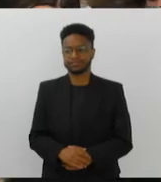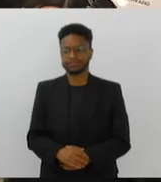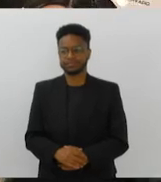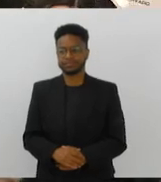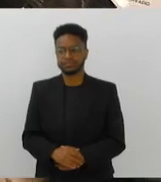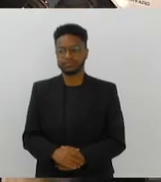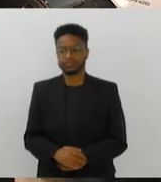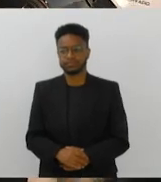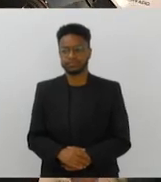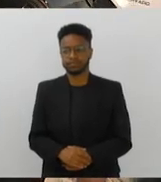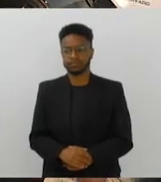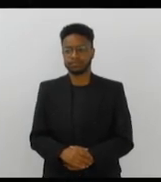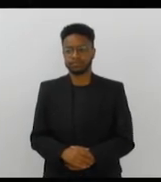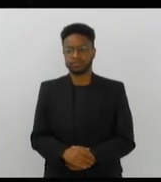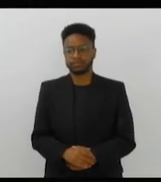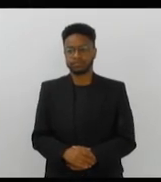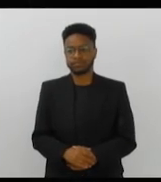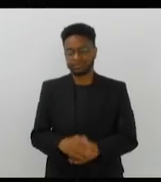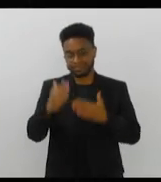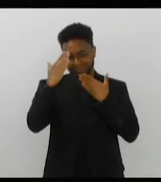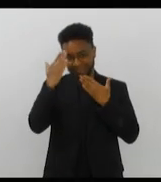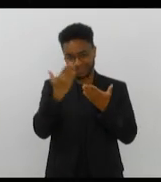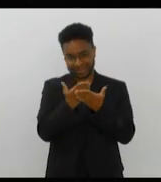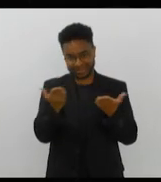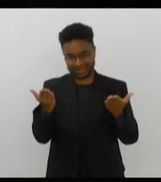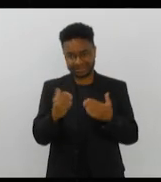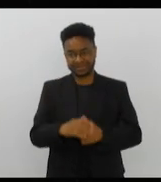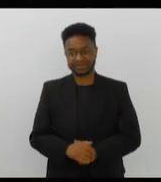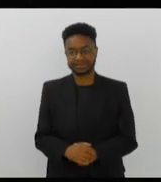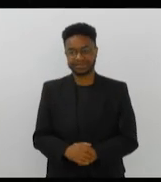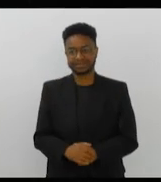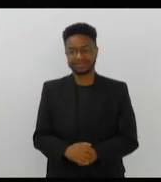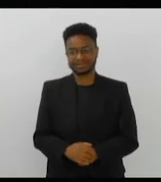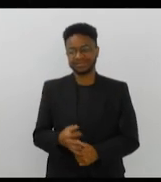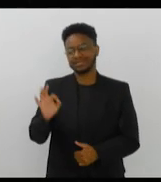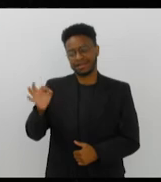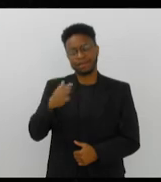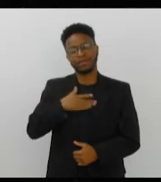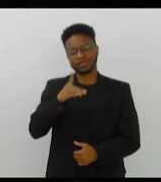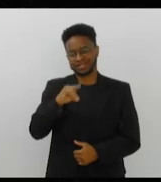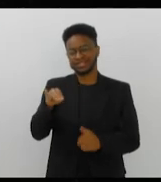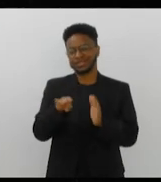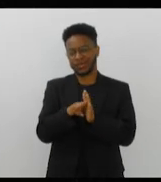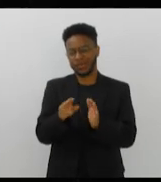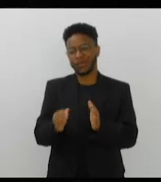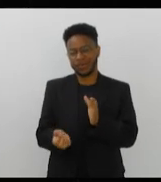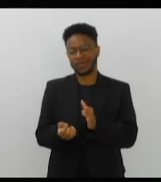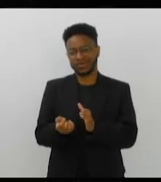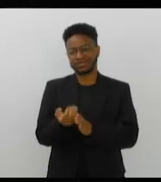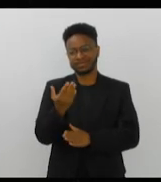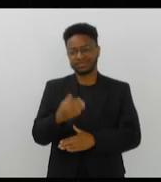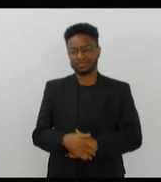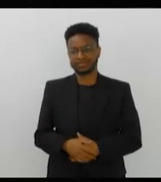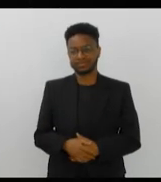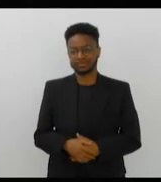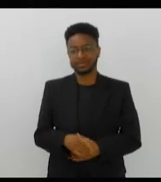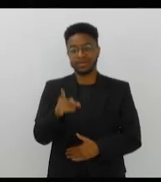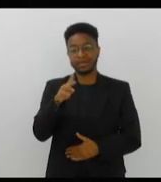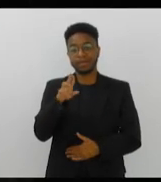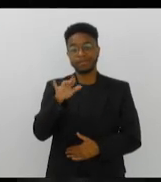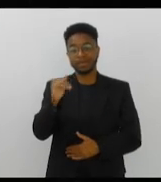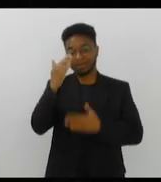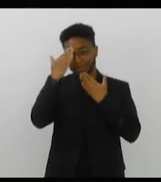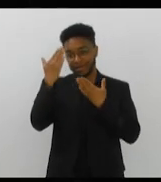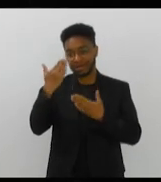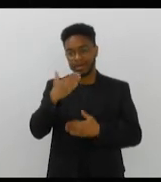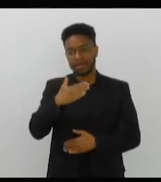Bom, obrigada, gente. Coronel, meu dia chegou, hein? Coronel Miura. Pri, obrigada.